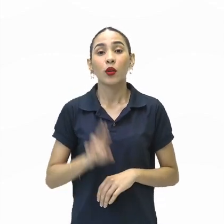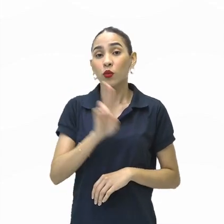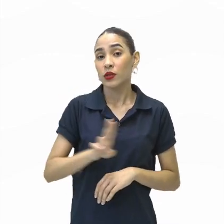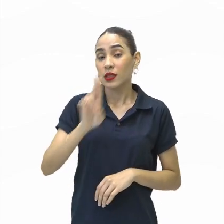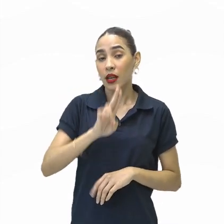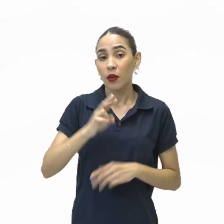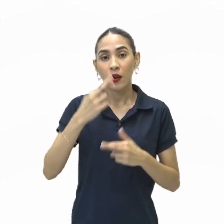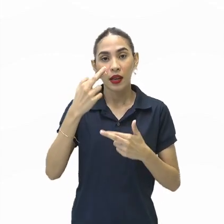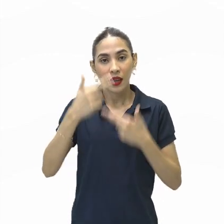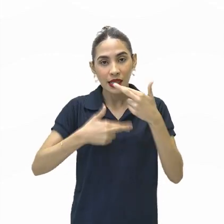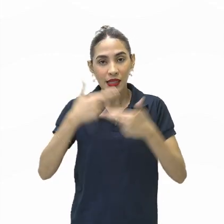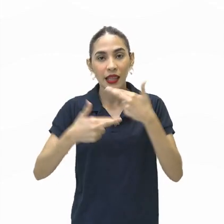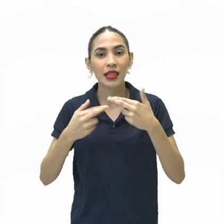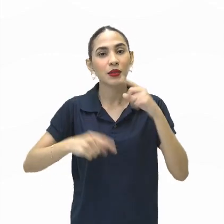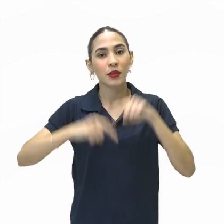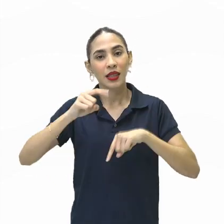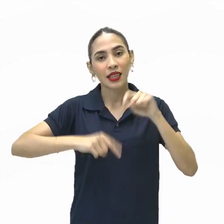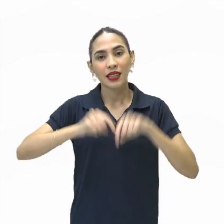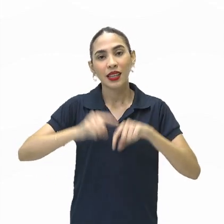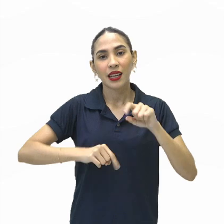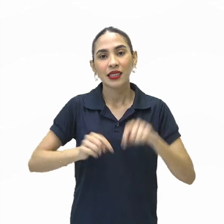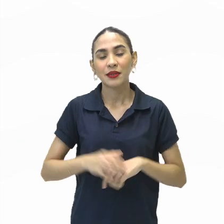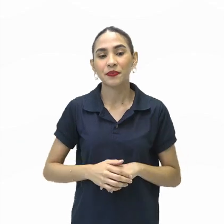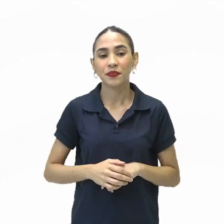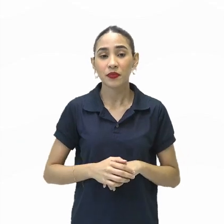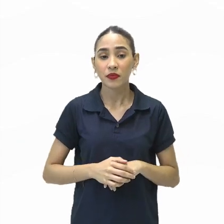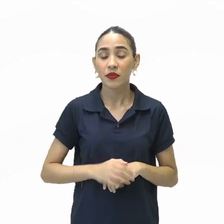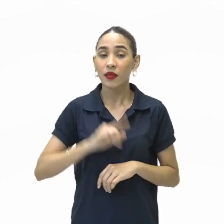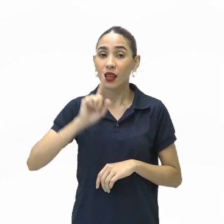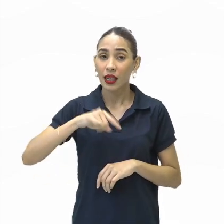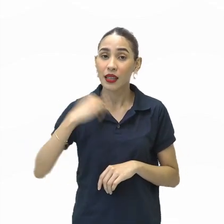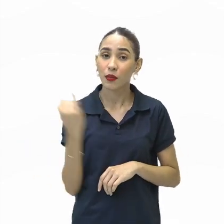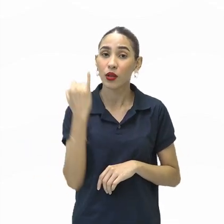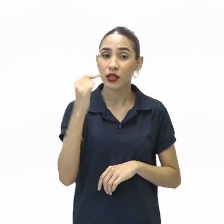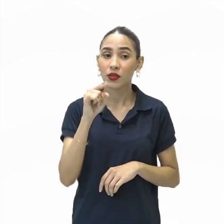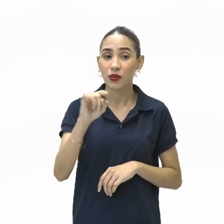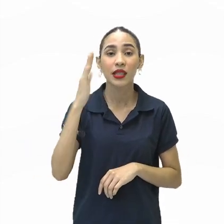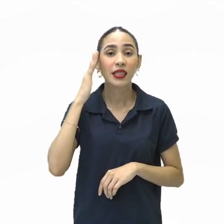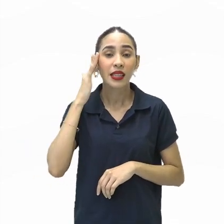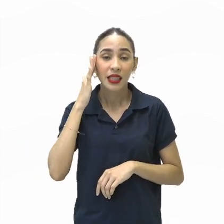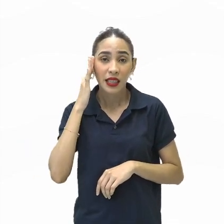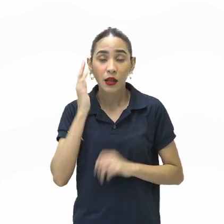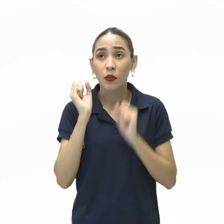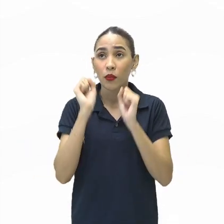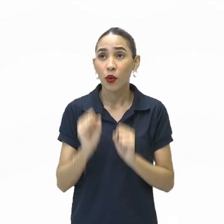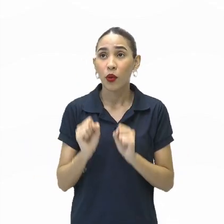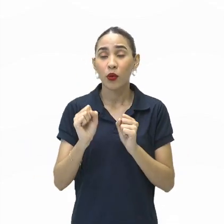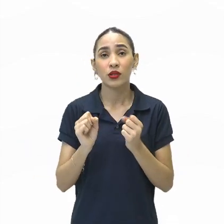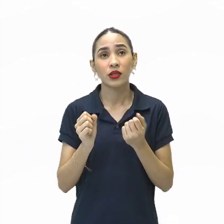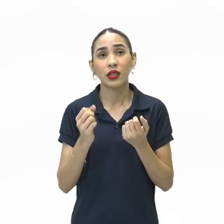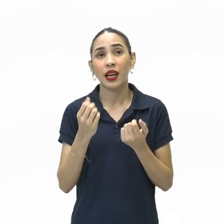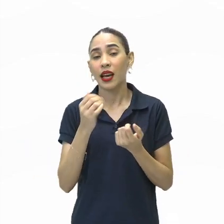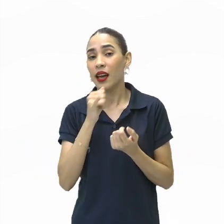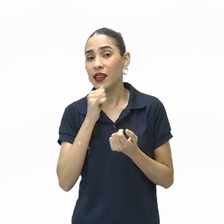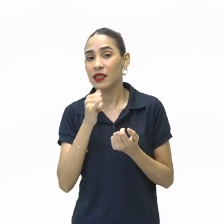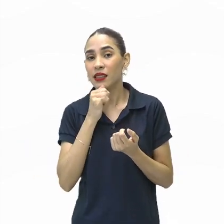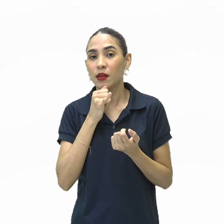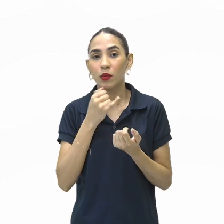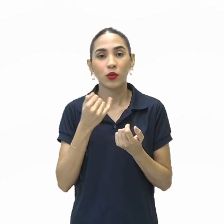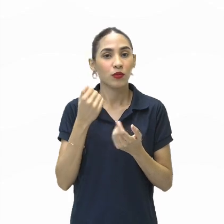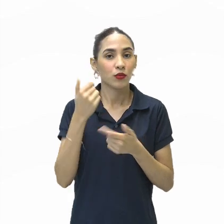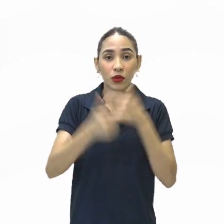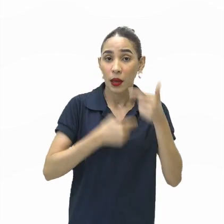Reutilização e reciclagem de materiais. É muito importante você entender isso, que pode virar até um